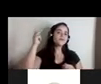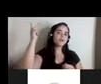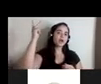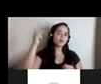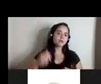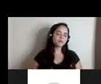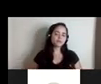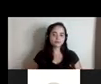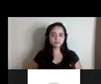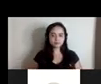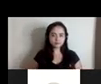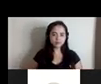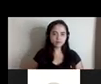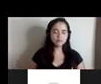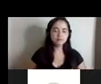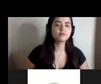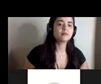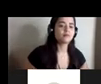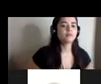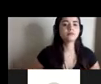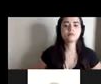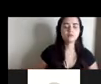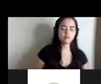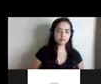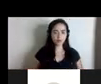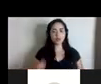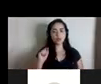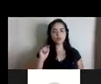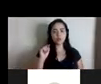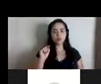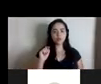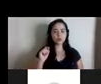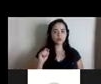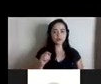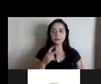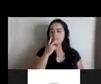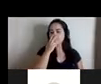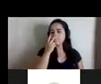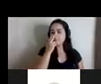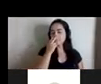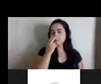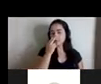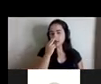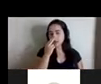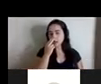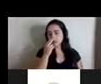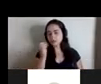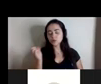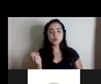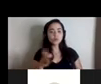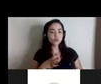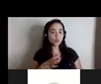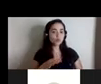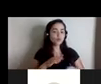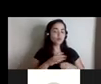E o que me parece ser um novo algoritmo educacional da